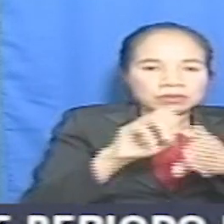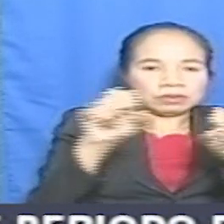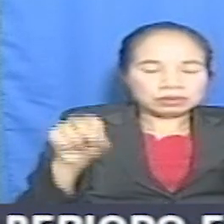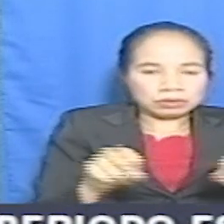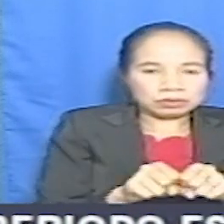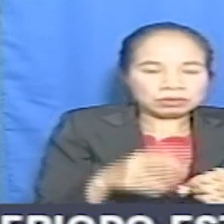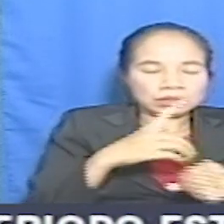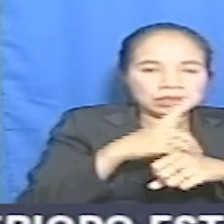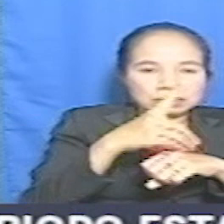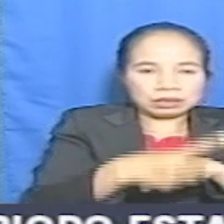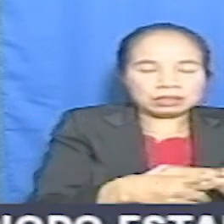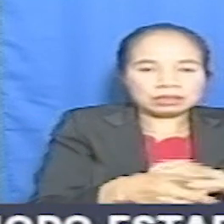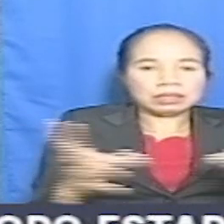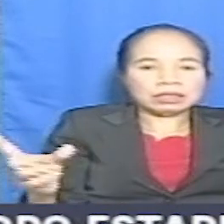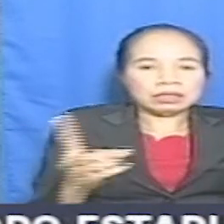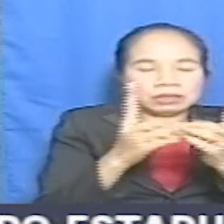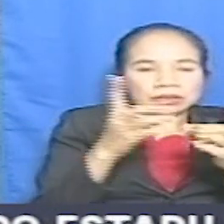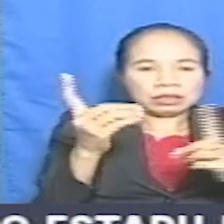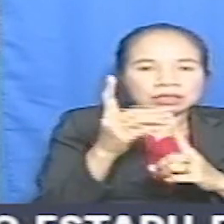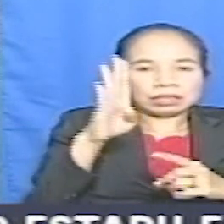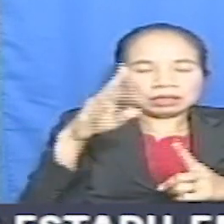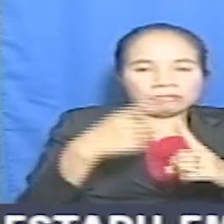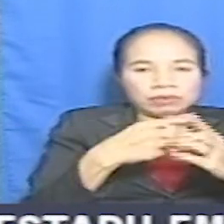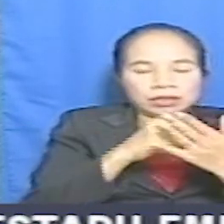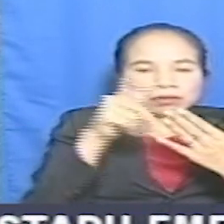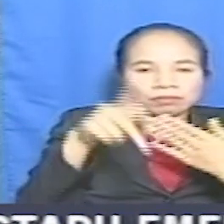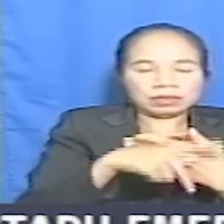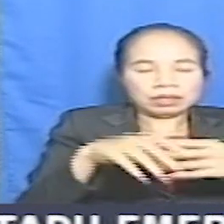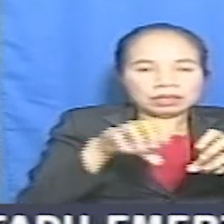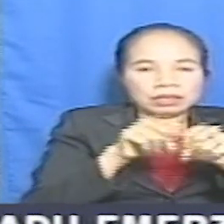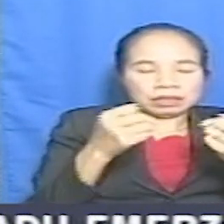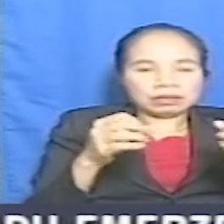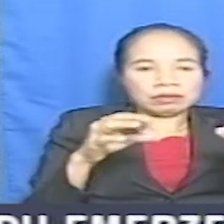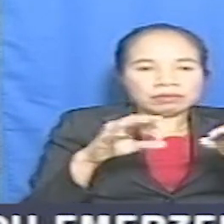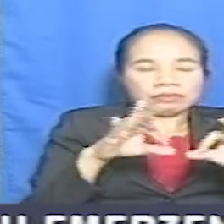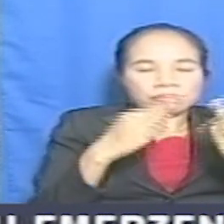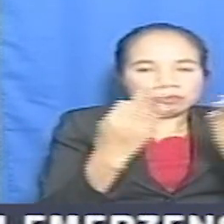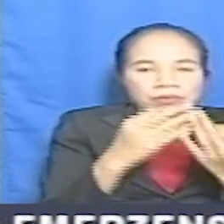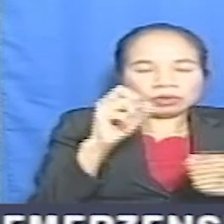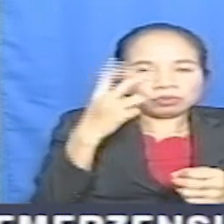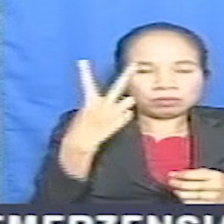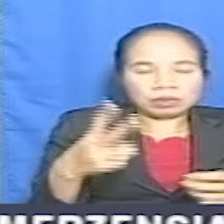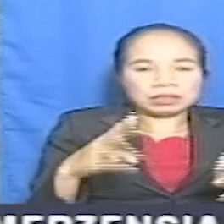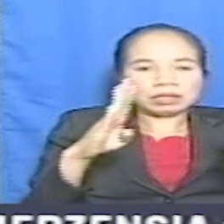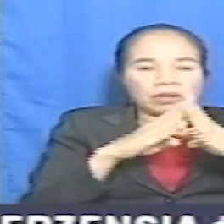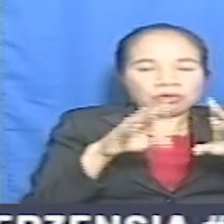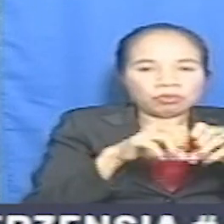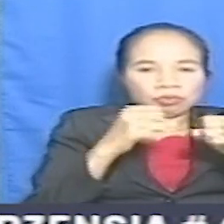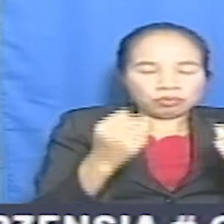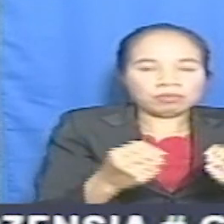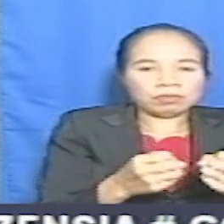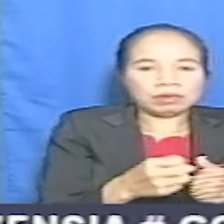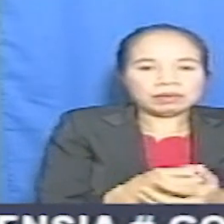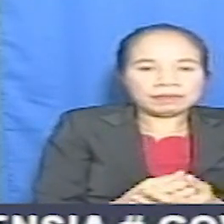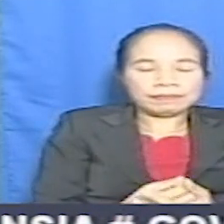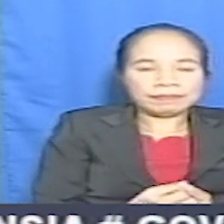Teten. Desastre naturais nebe acontece e aloron hat fulan abril, estraga família Sanulu Ressingrua ni residência no plantação.